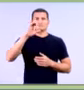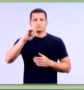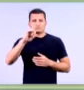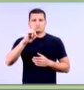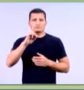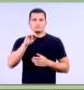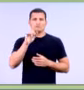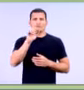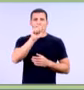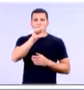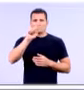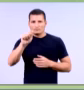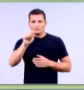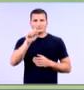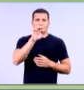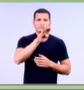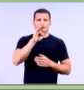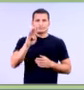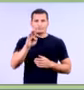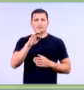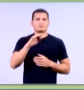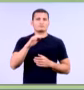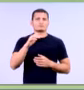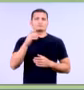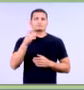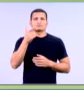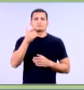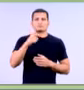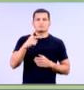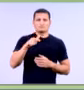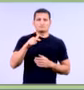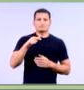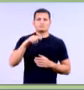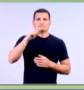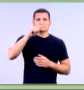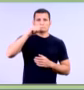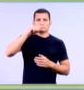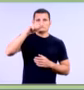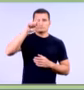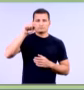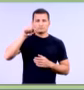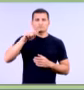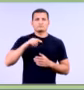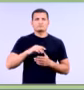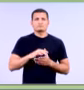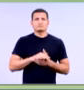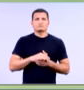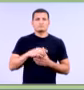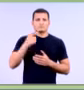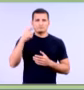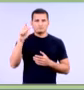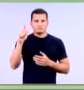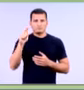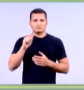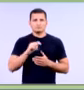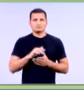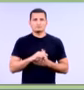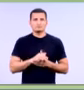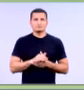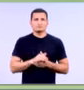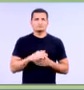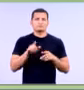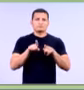dei, enjoo. Se as vogais são duplas, não tem mais o acento. Uma outra situação em que